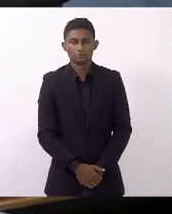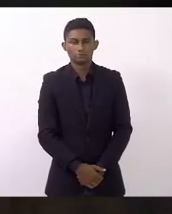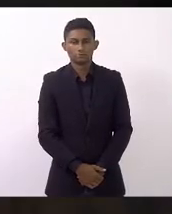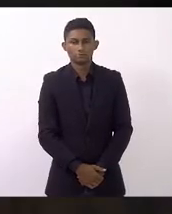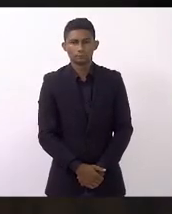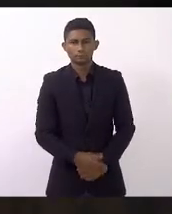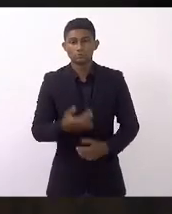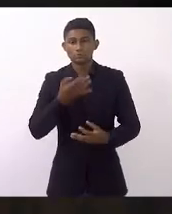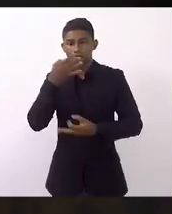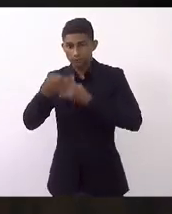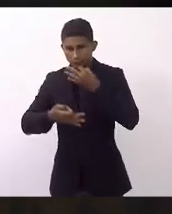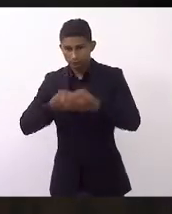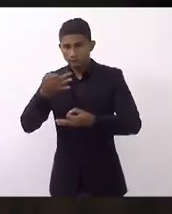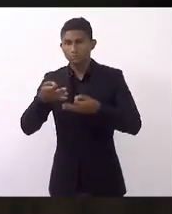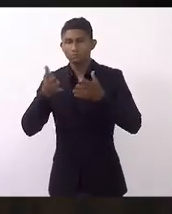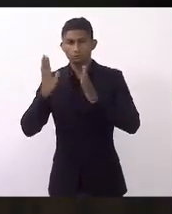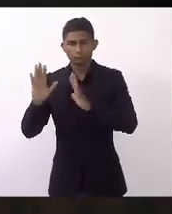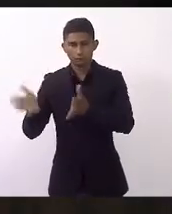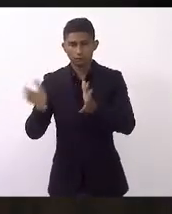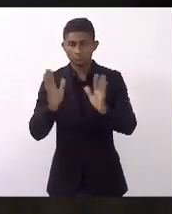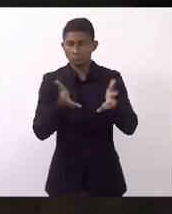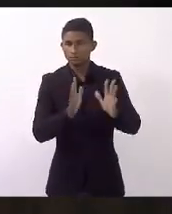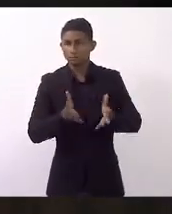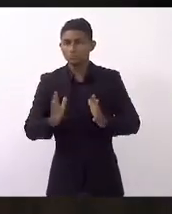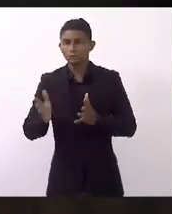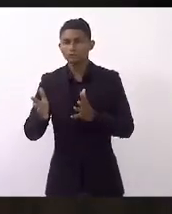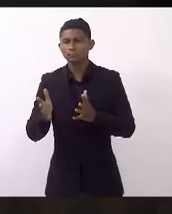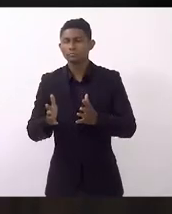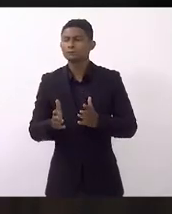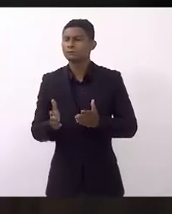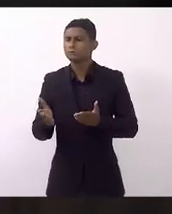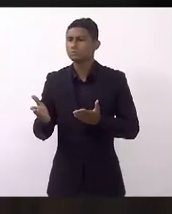Com os pareceres emitidos, Márcio.